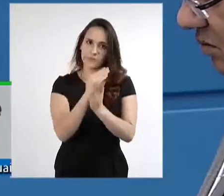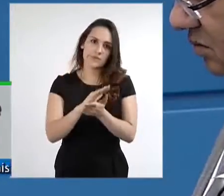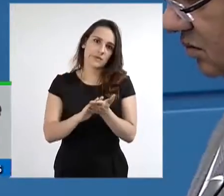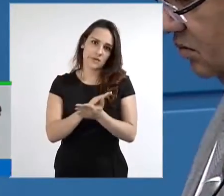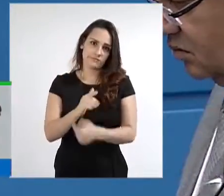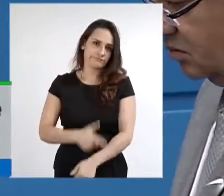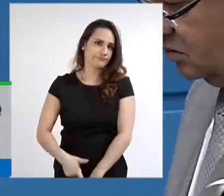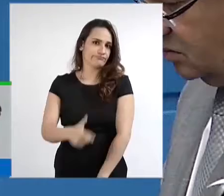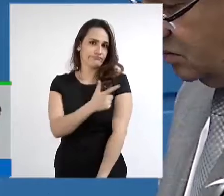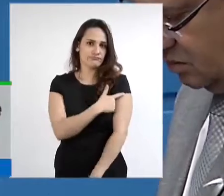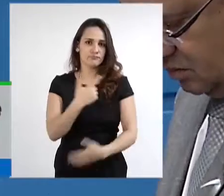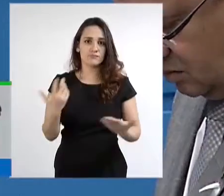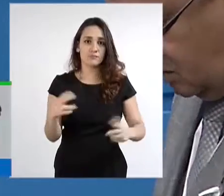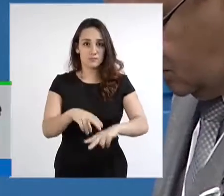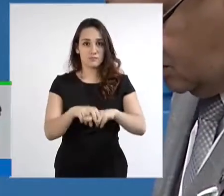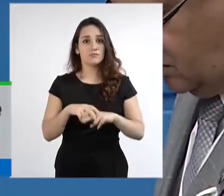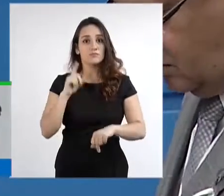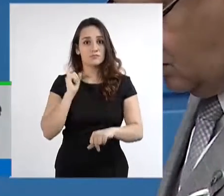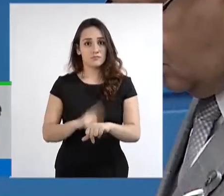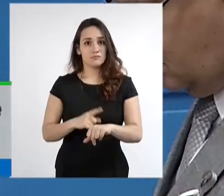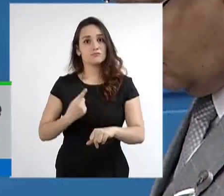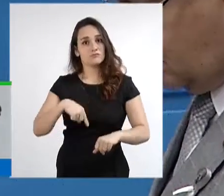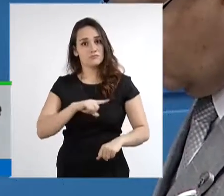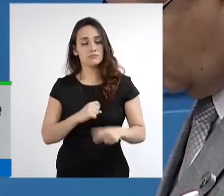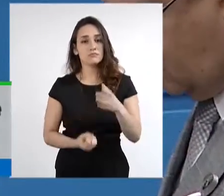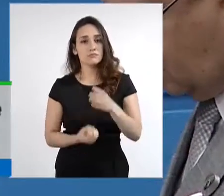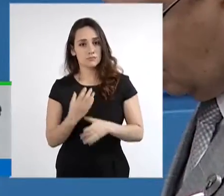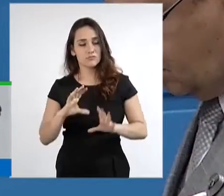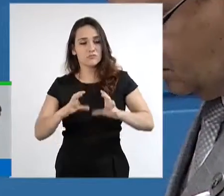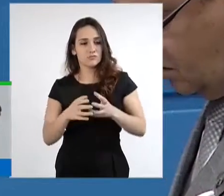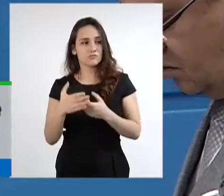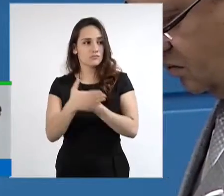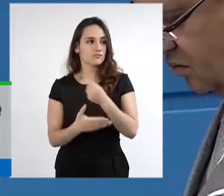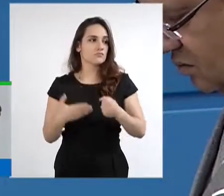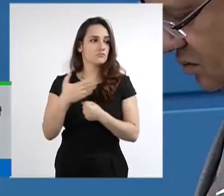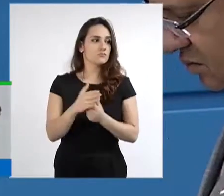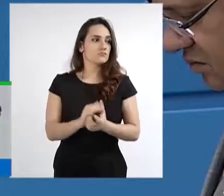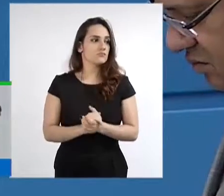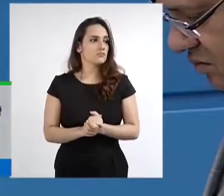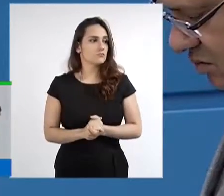nós apresentamos essa frente, que Vossa Excelência é